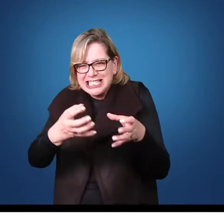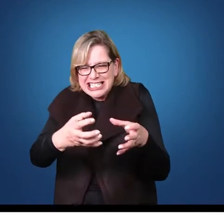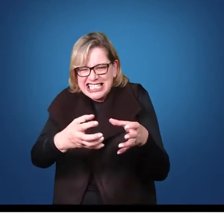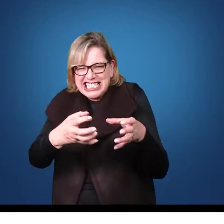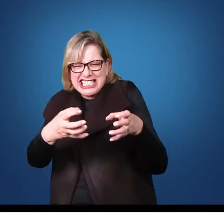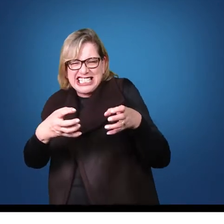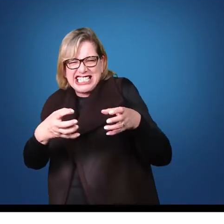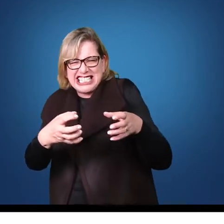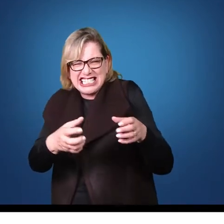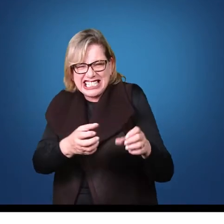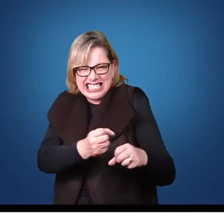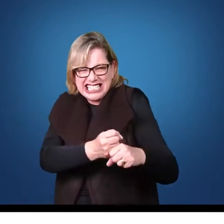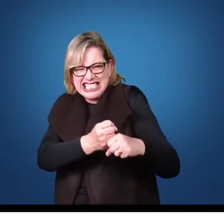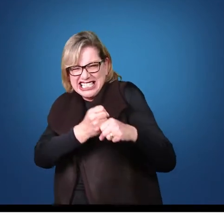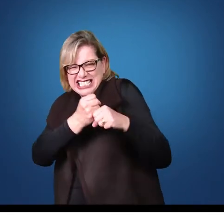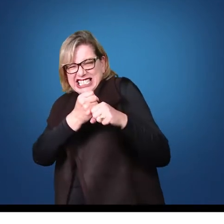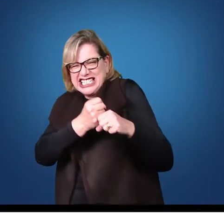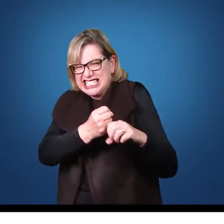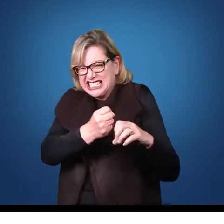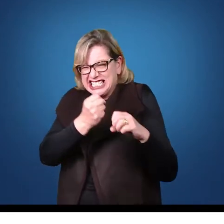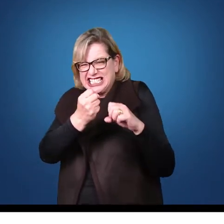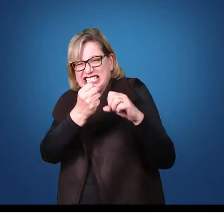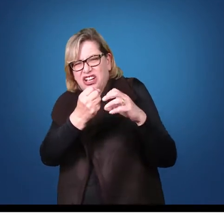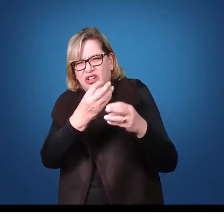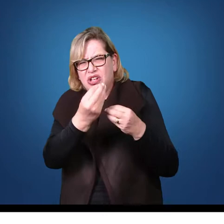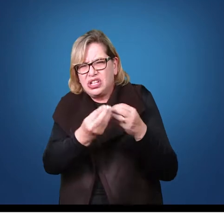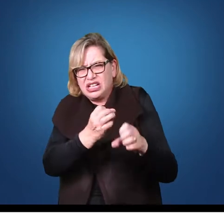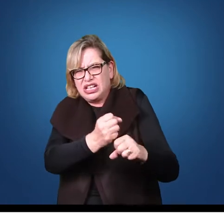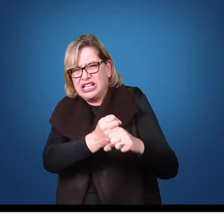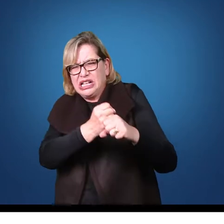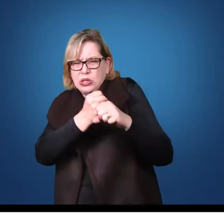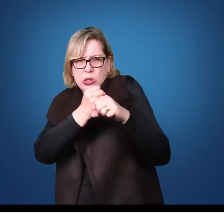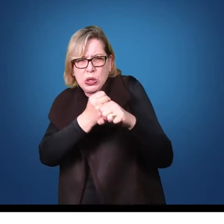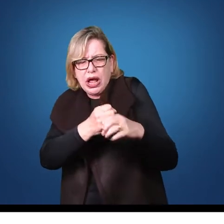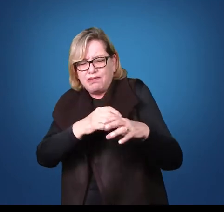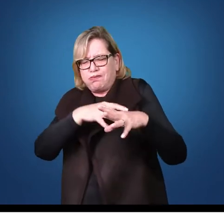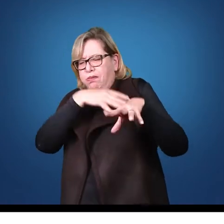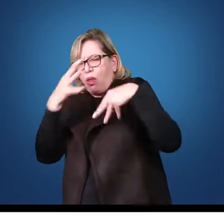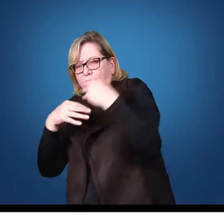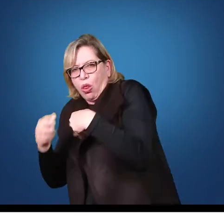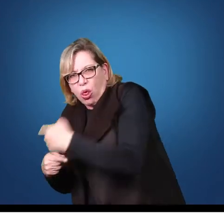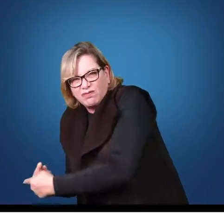três! Já! Puxa que puxa! Puxa que puxa! Ah!